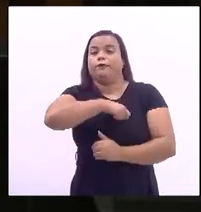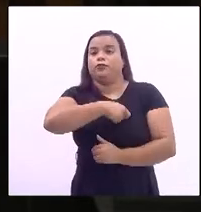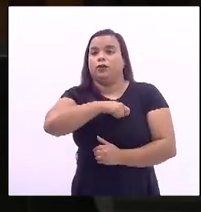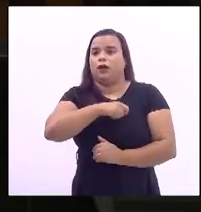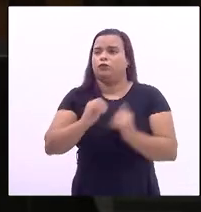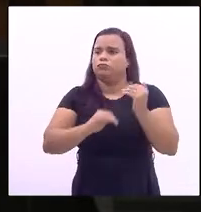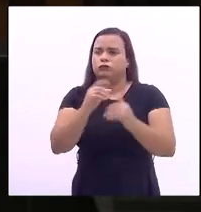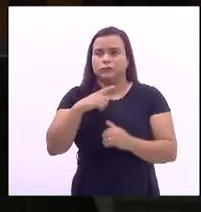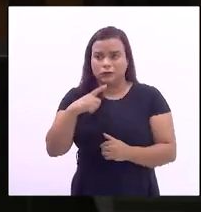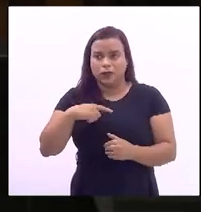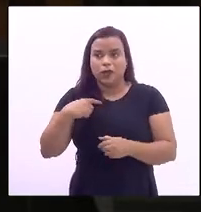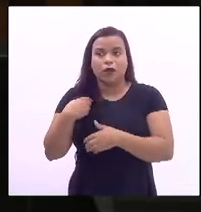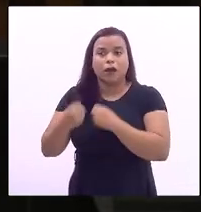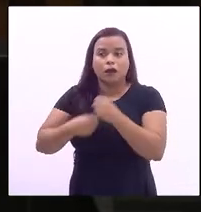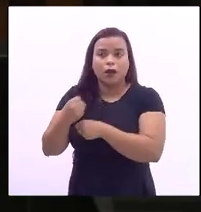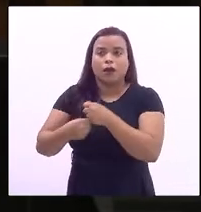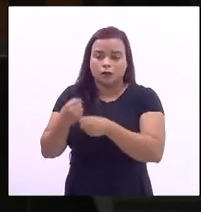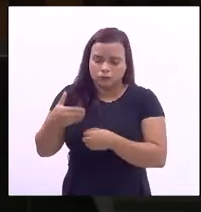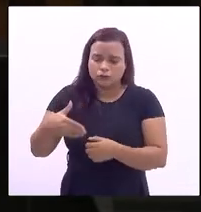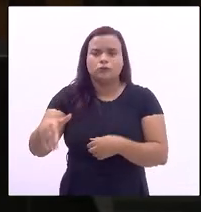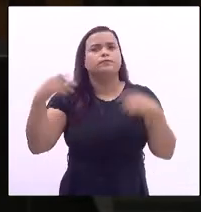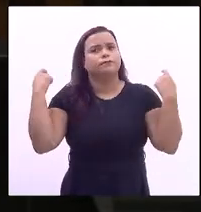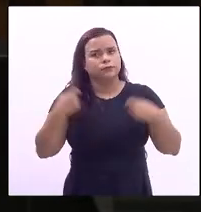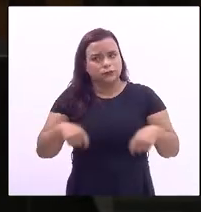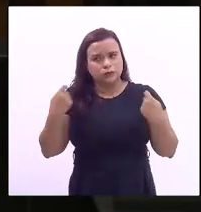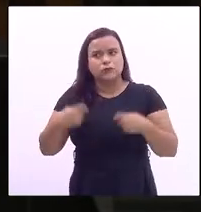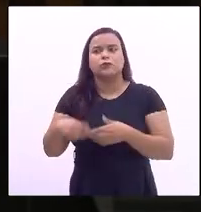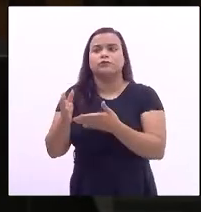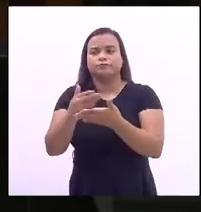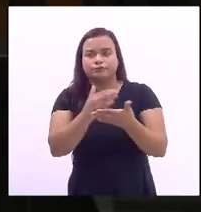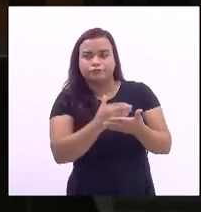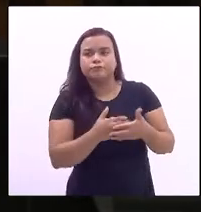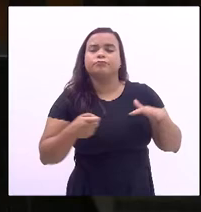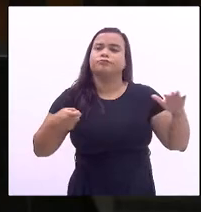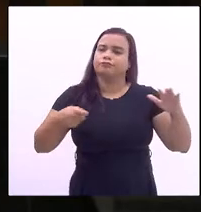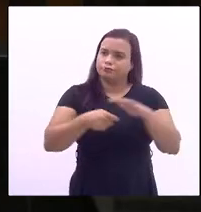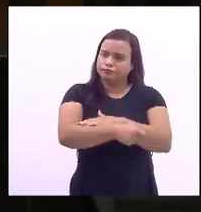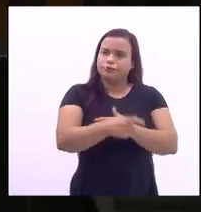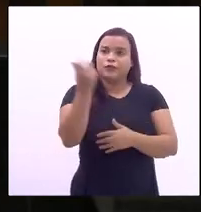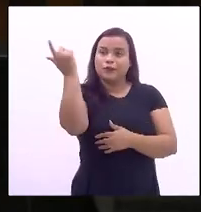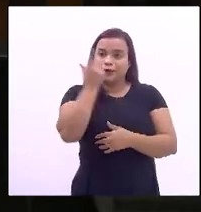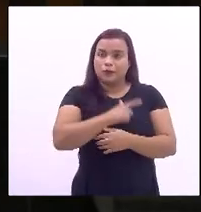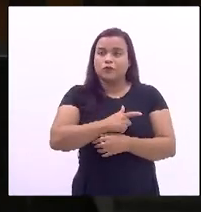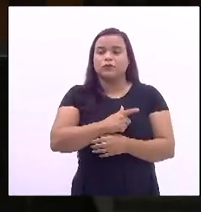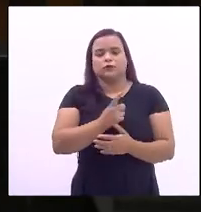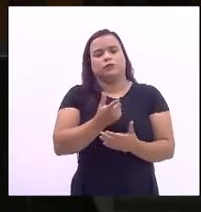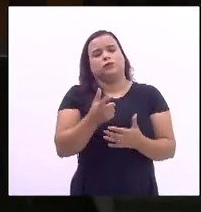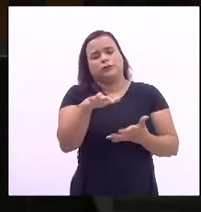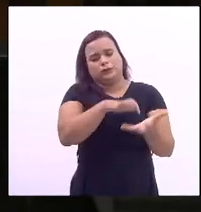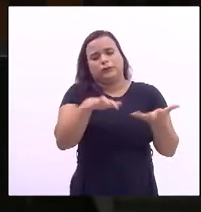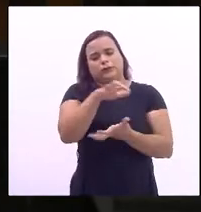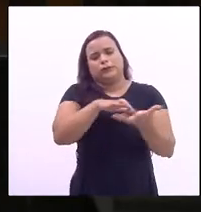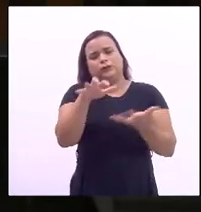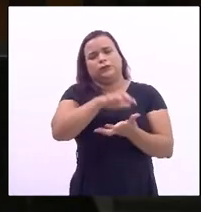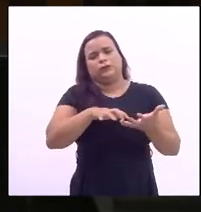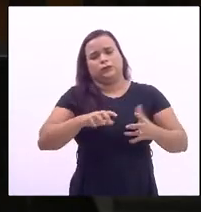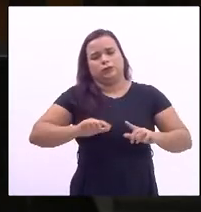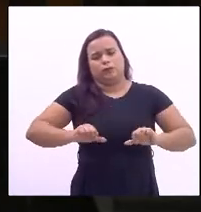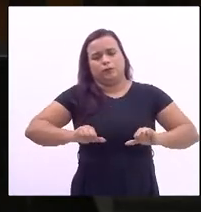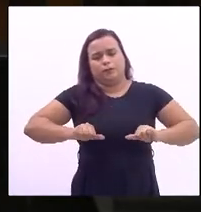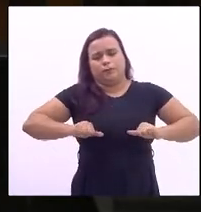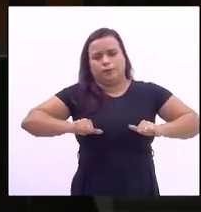anos vai ter ainda a necessidade de arrecadar de investir para conseguir sair da crise econômica que tá